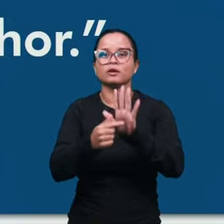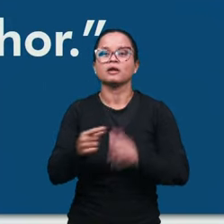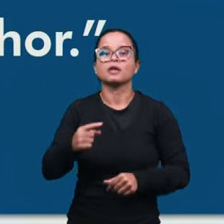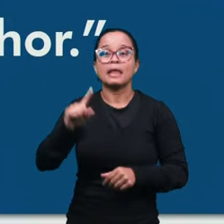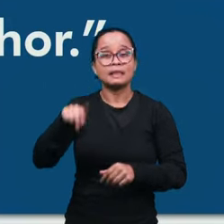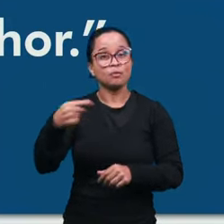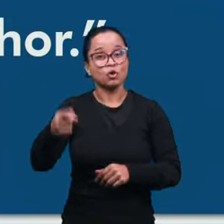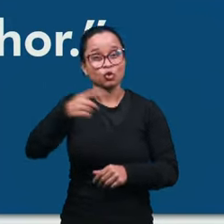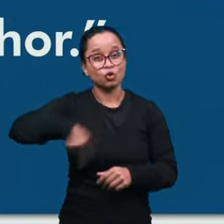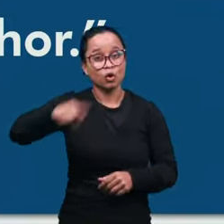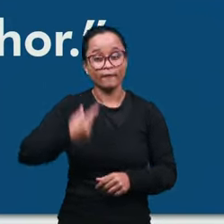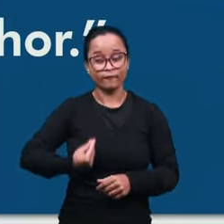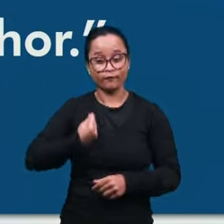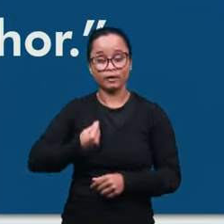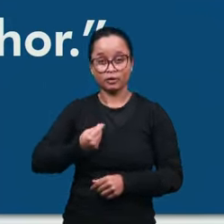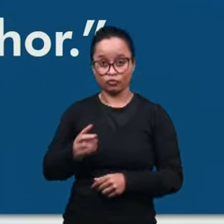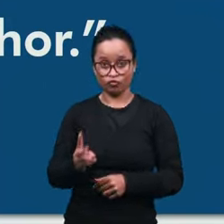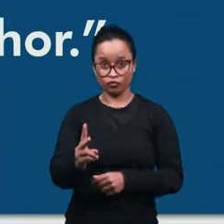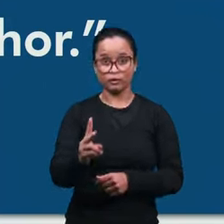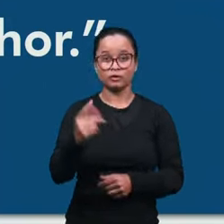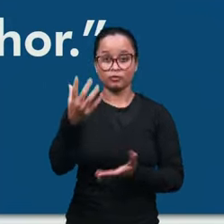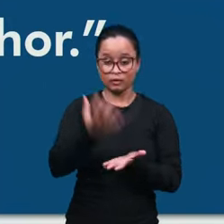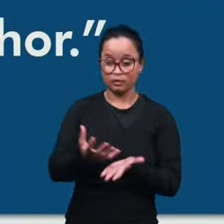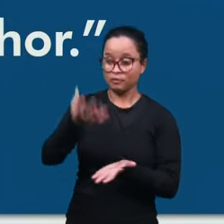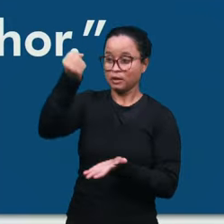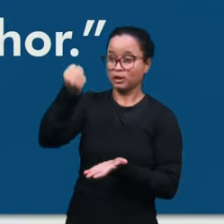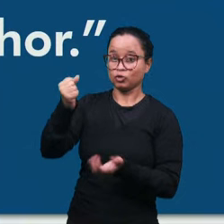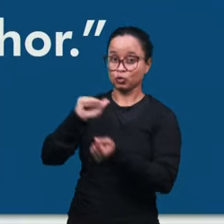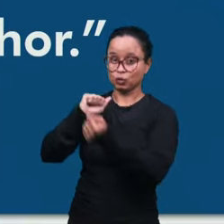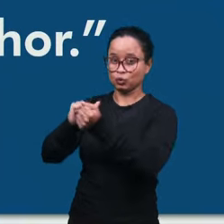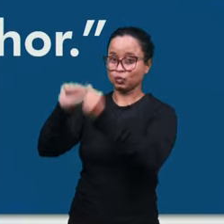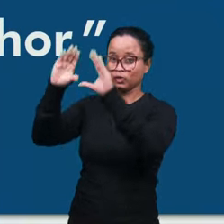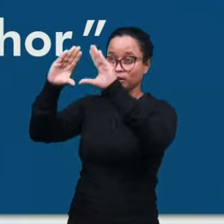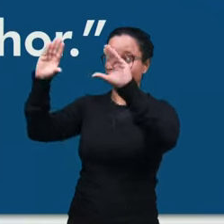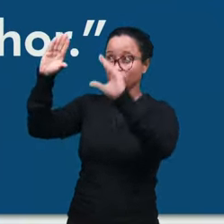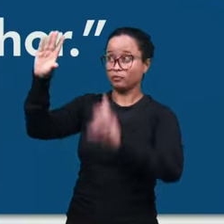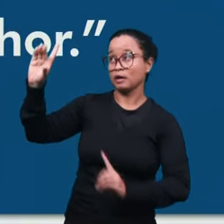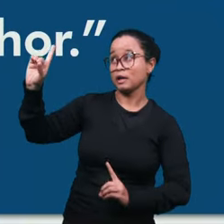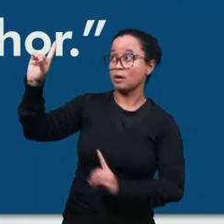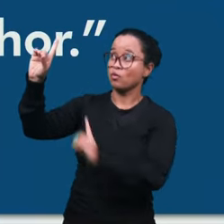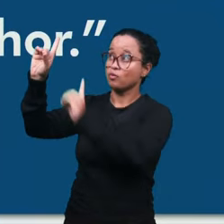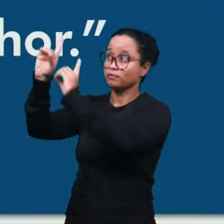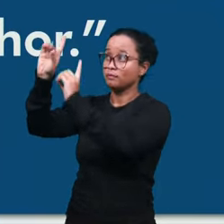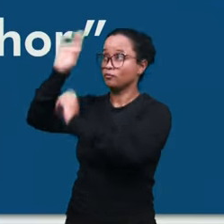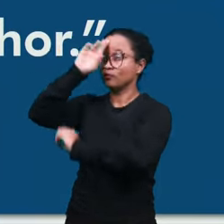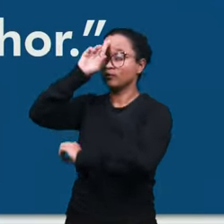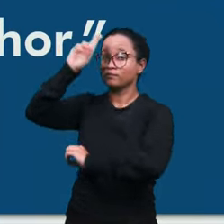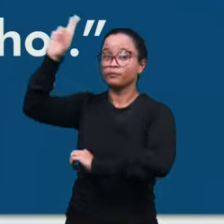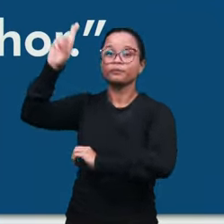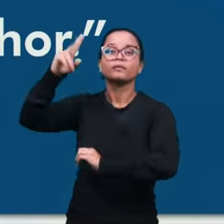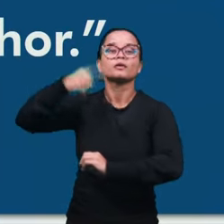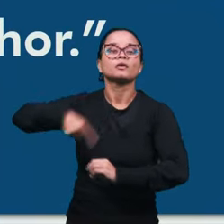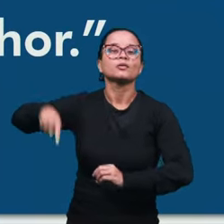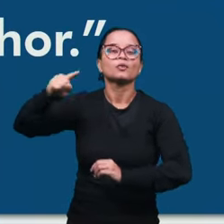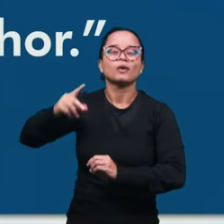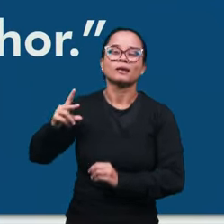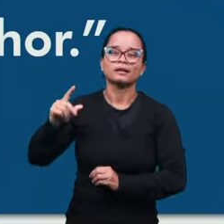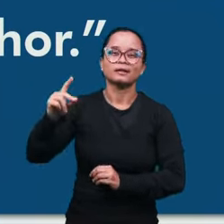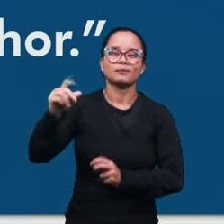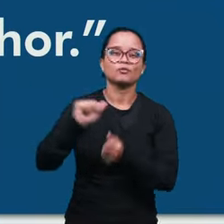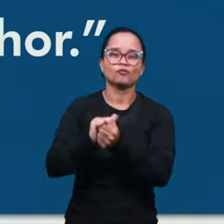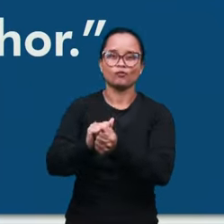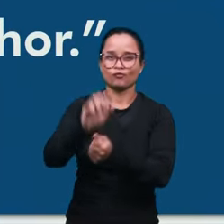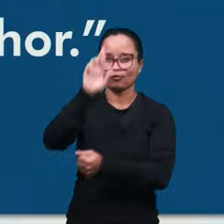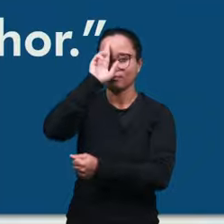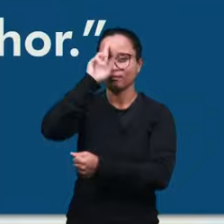vivos, seremos arrebatados juntamente com Ele nas nuvens, a encontrar o Senhor nos ares, e assim estaremos sempre com o Senhor. Então,